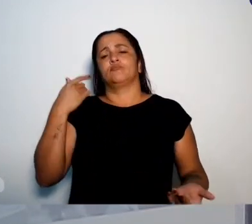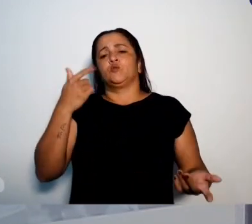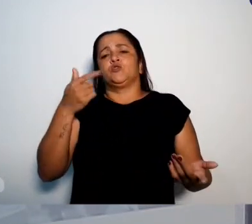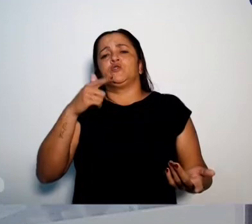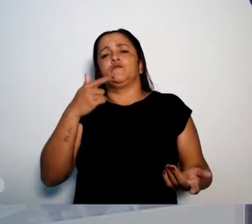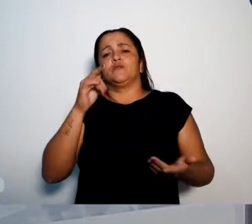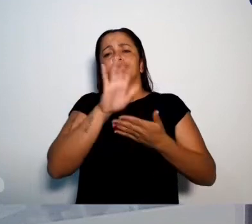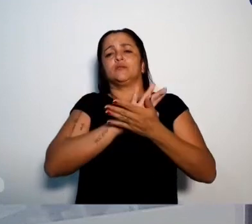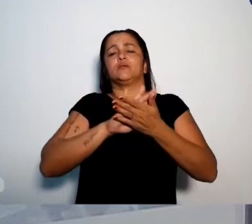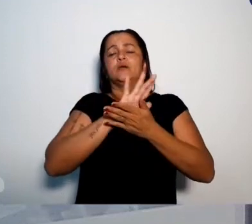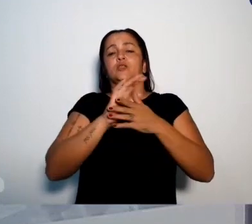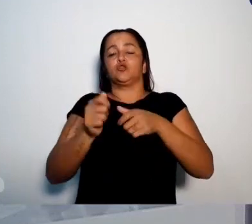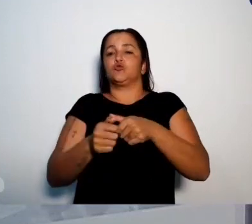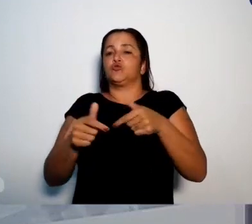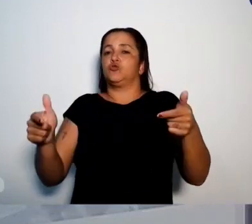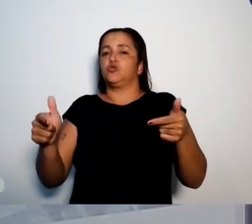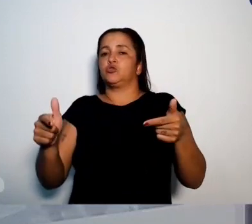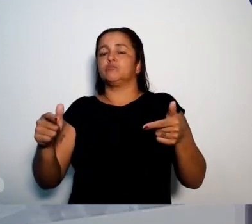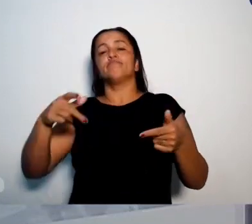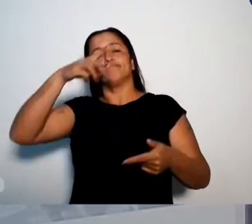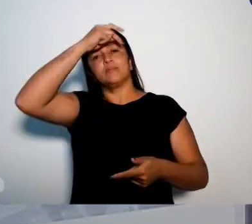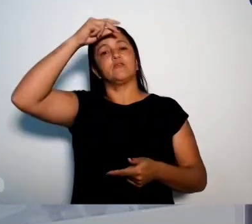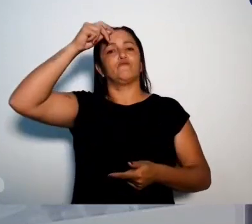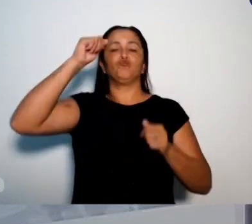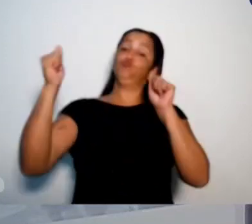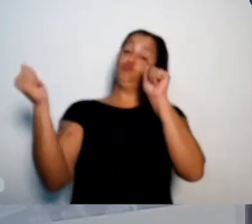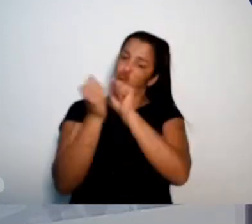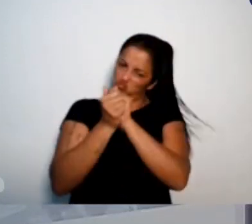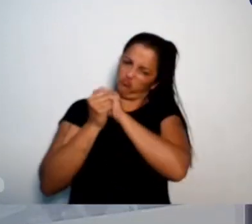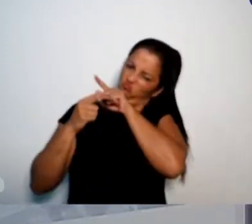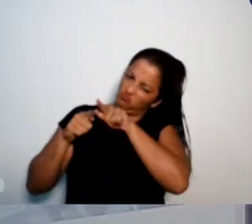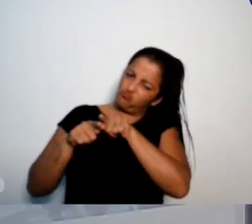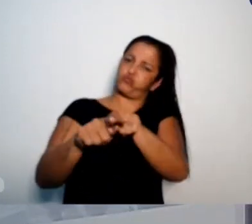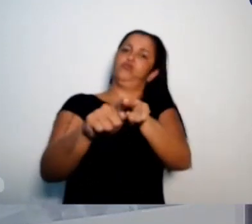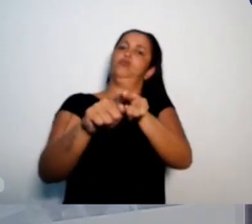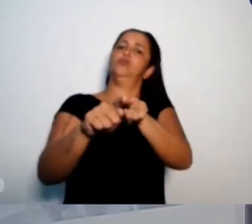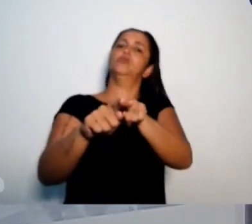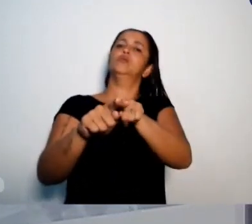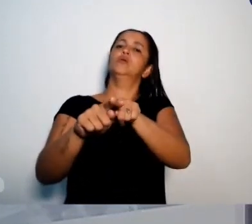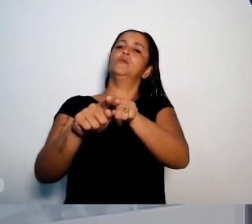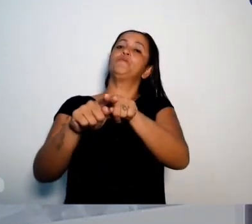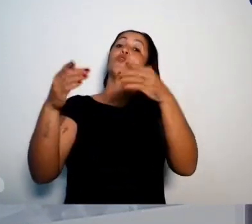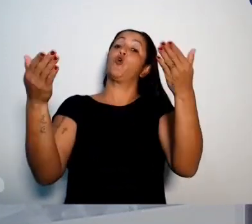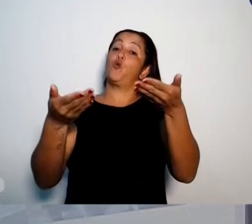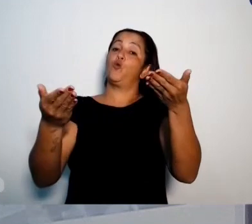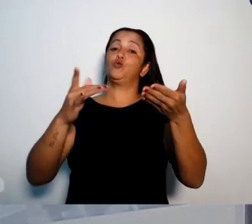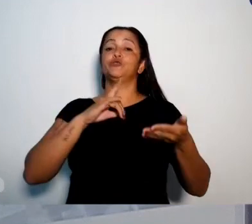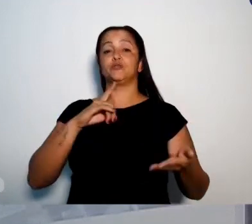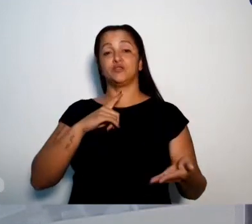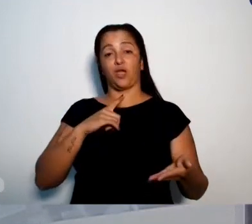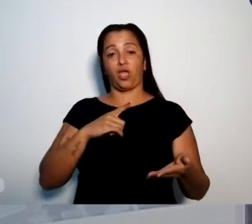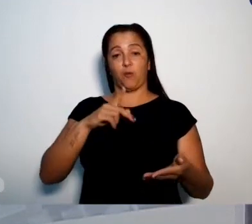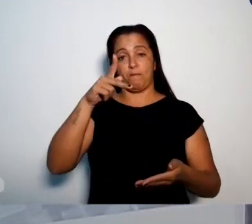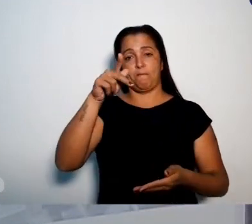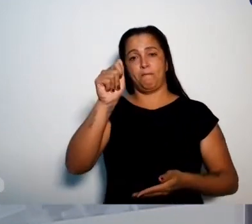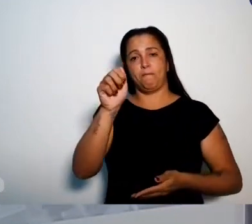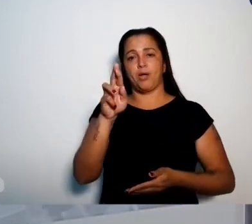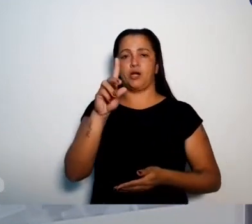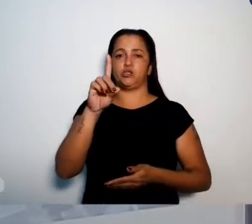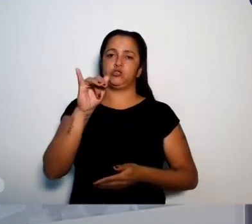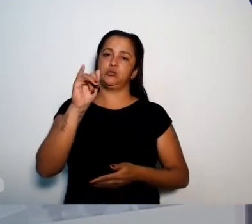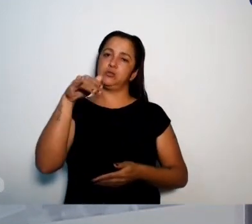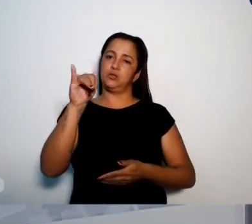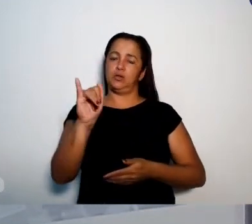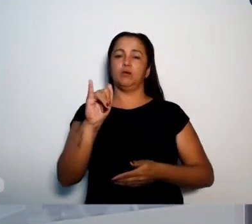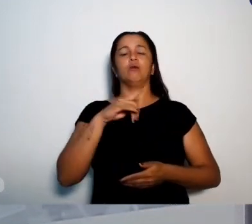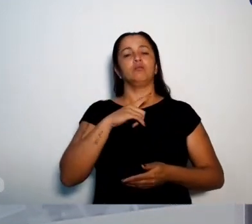um prefeito do lado. E hoje eu tenho o Pardini, que vem realizando um excelente